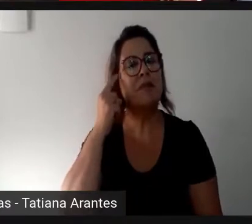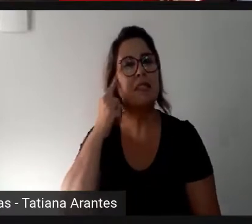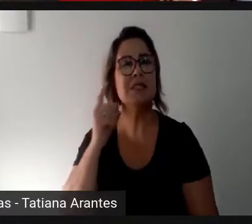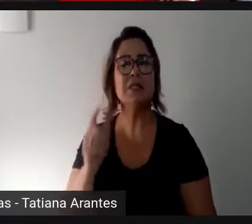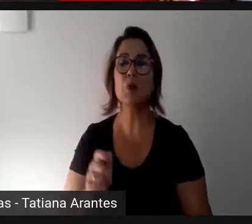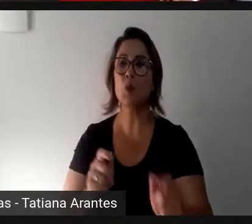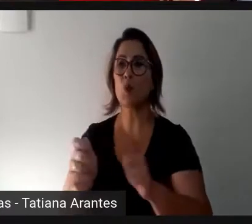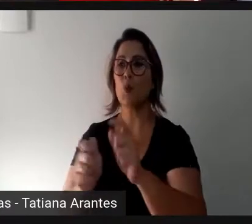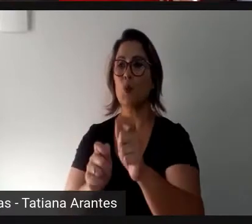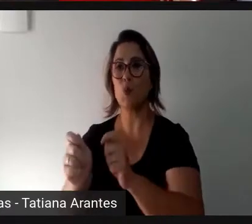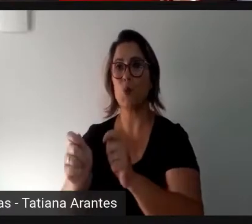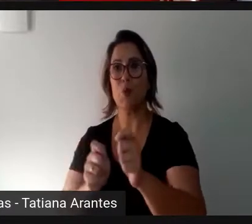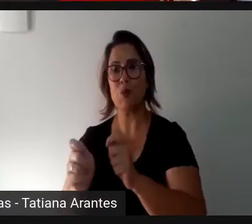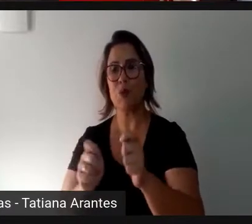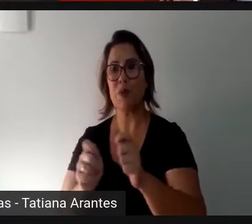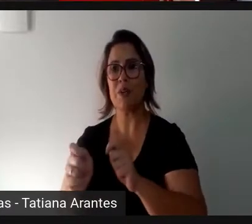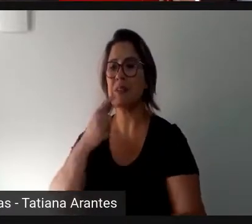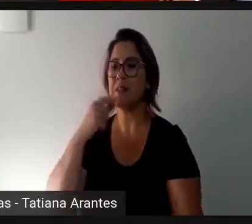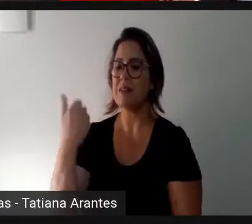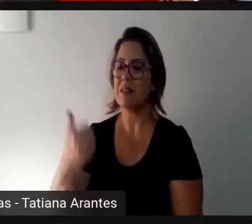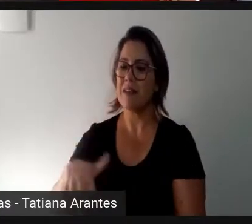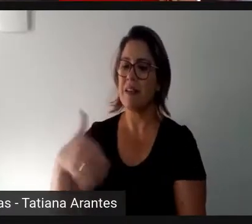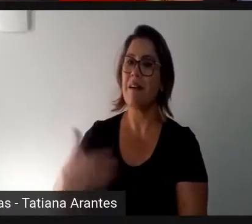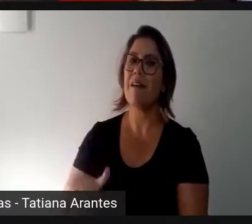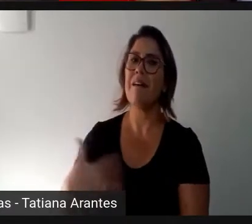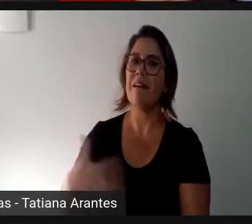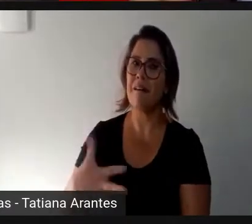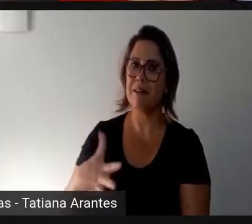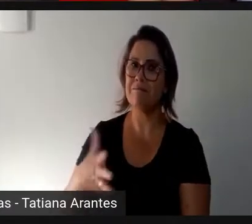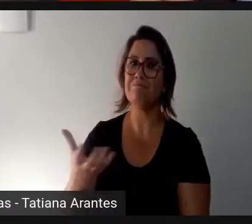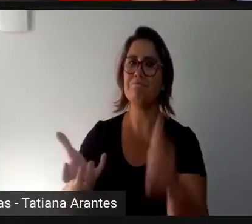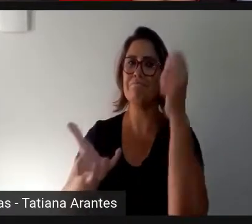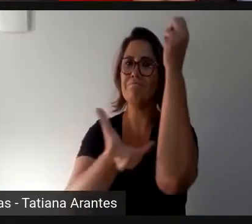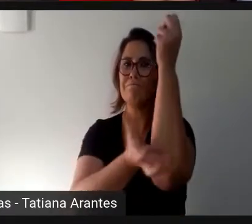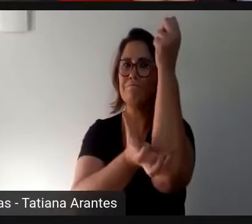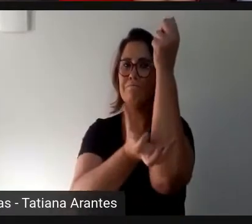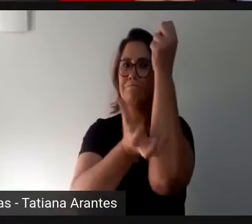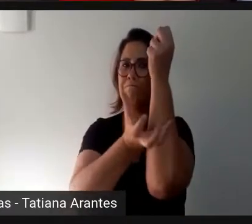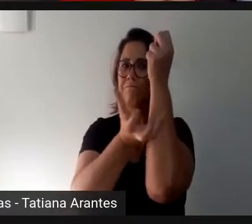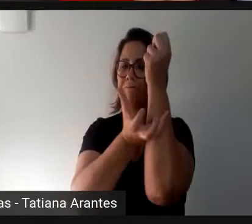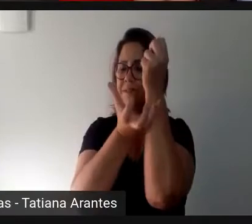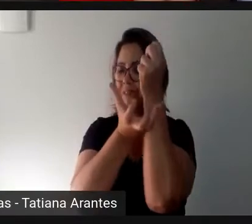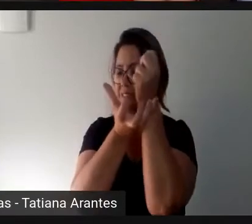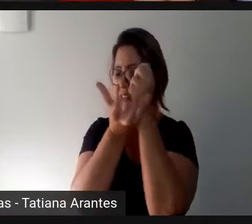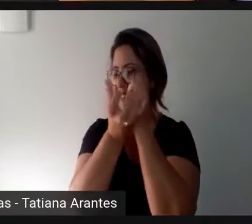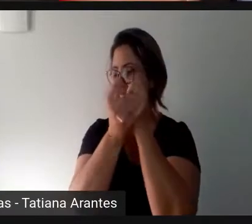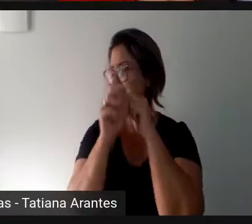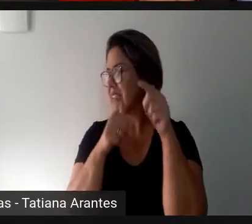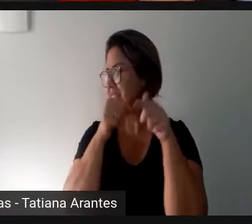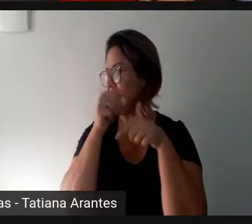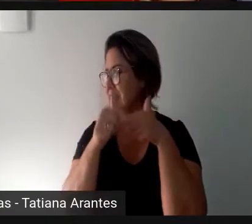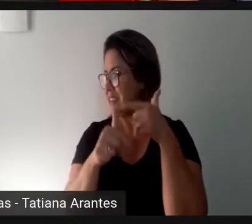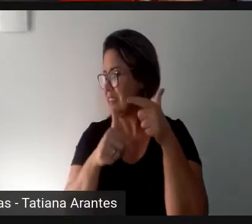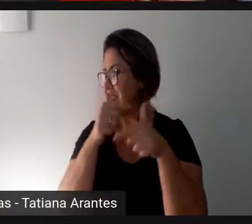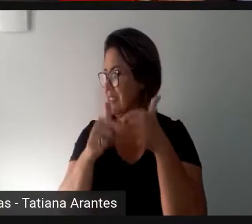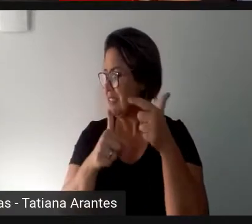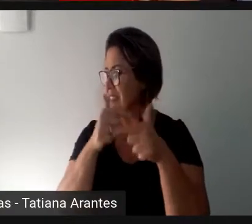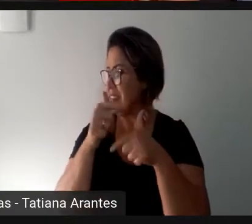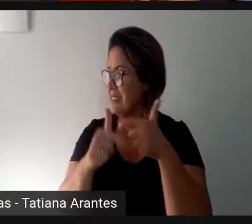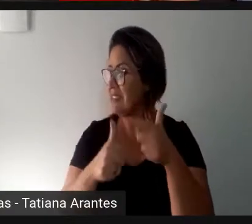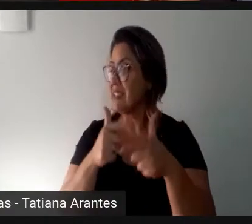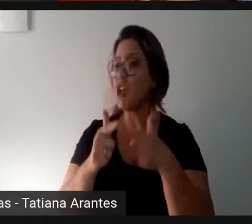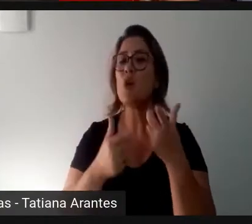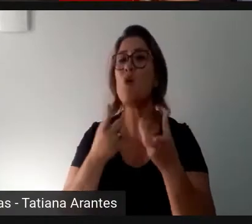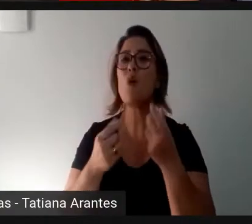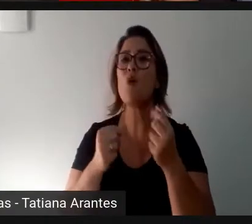são custosos, onerosos e muitas vezes burocráticos ou demasiadamente burocráticos. Como é que a gente faz para sair dessa armadilha? Aí eu vou voltar